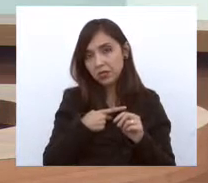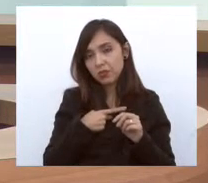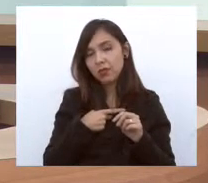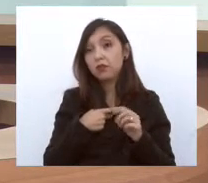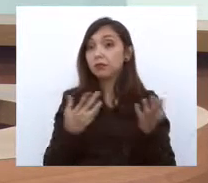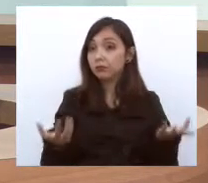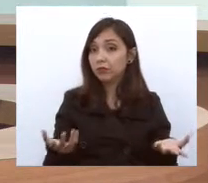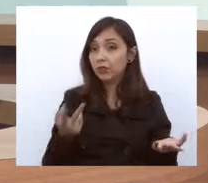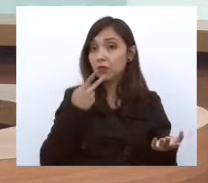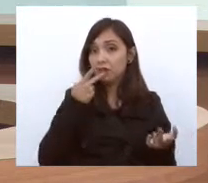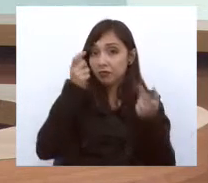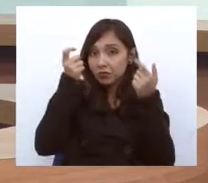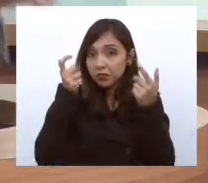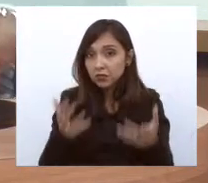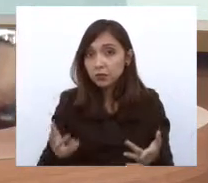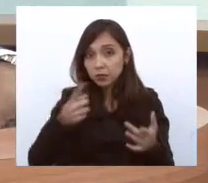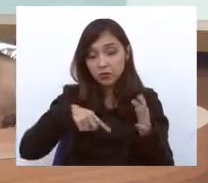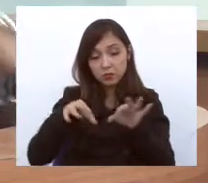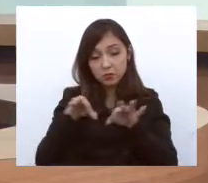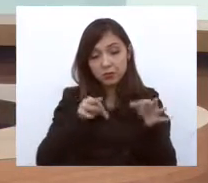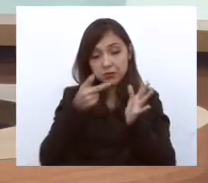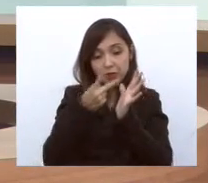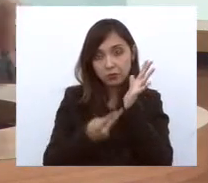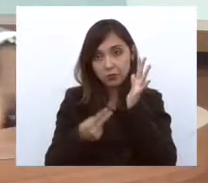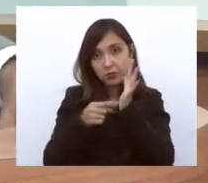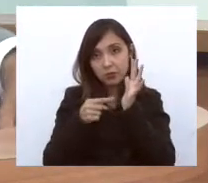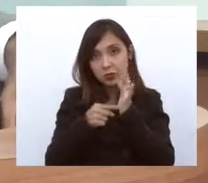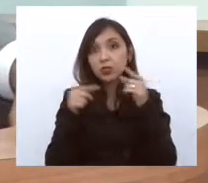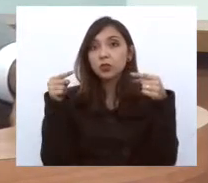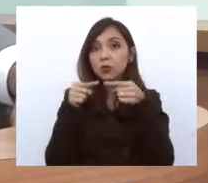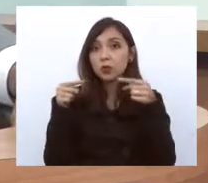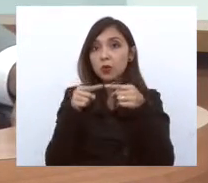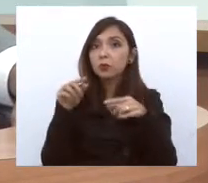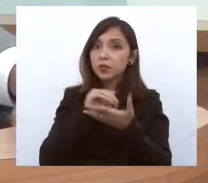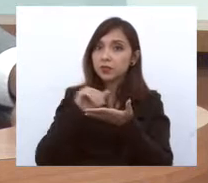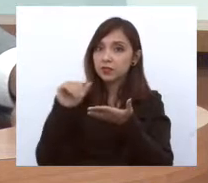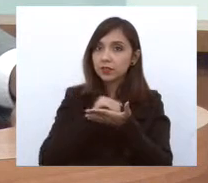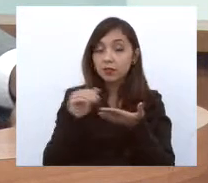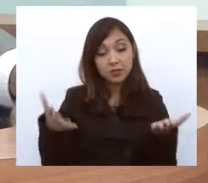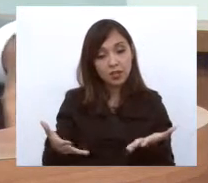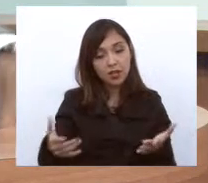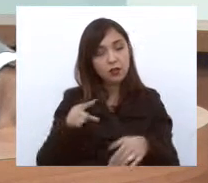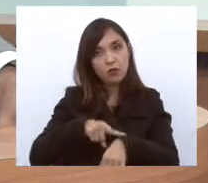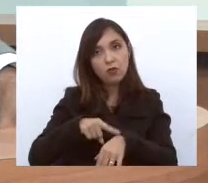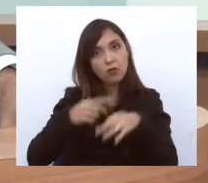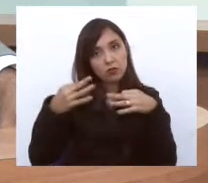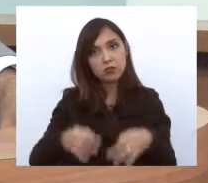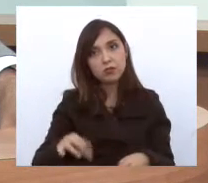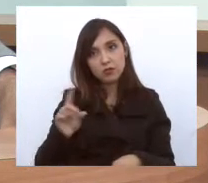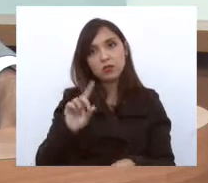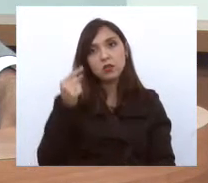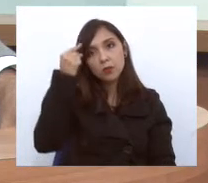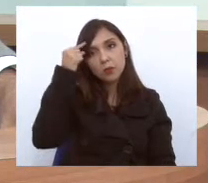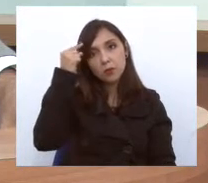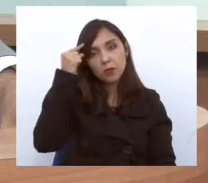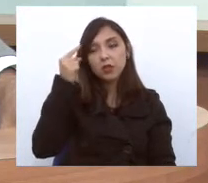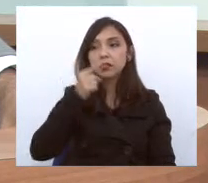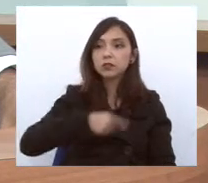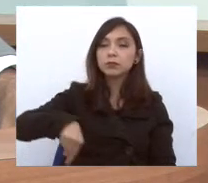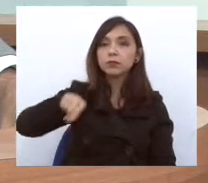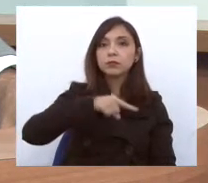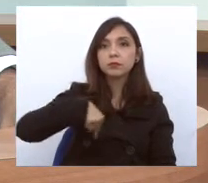eu disse, nós temos que fazer projeto que contemple as demais secretarias, mas o momento não é oportuno. Penso que nós temos